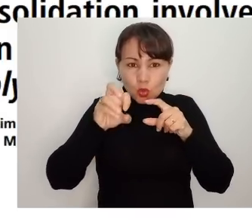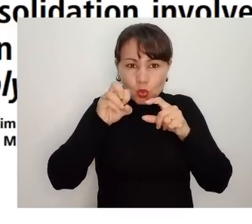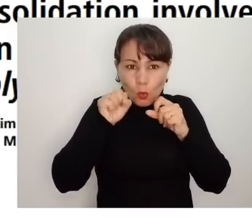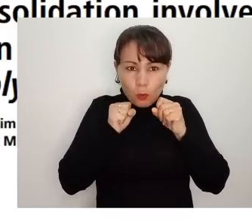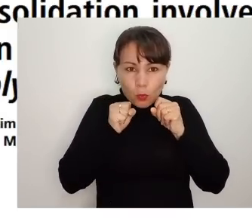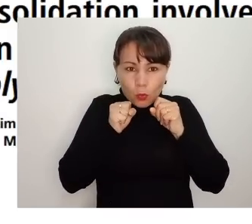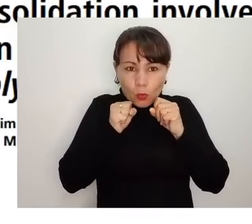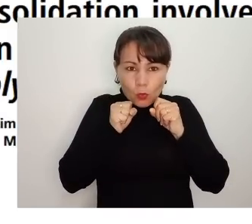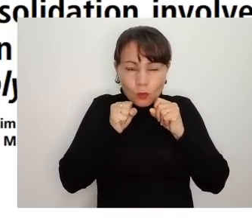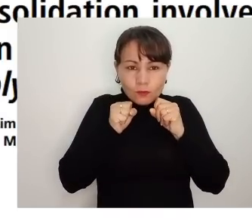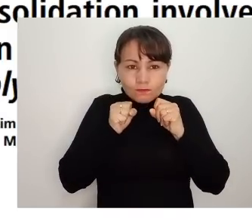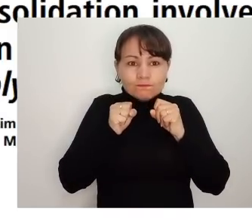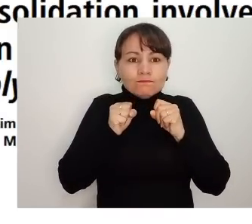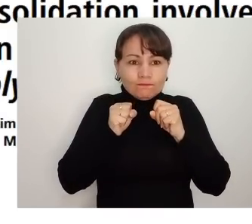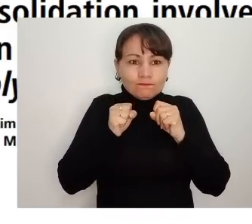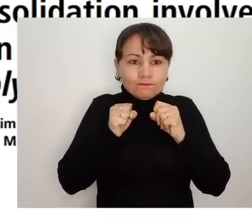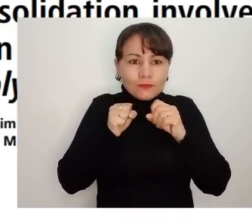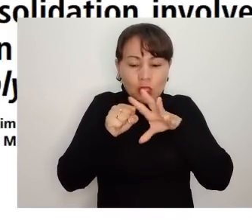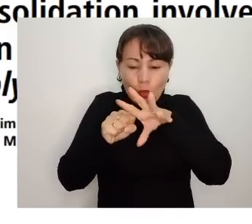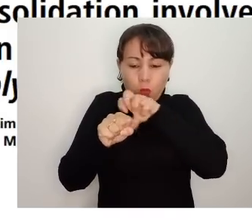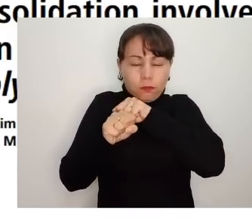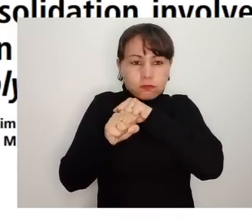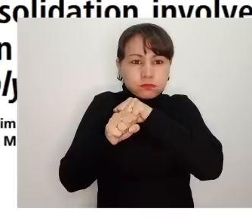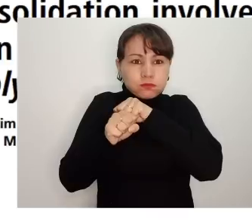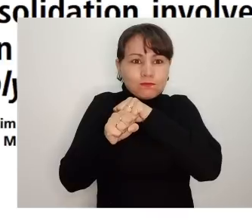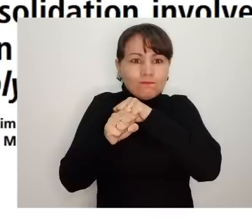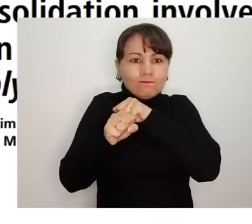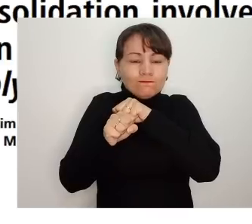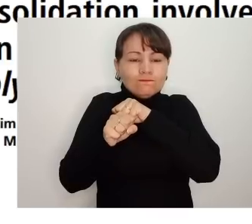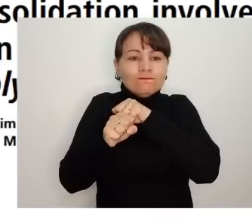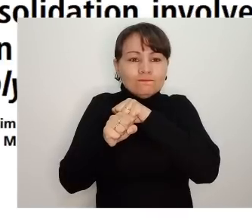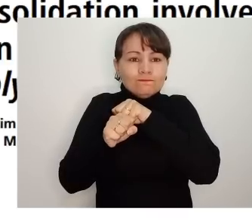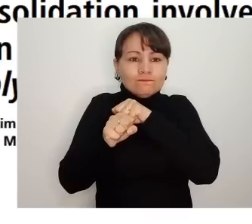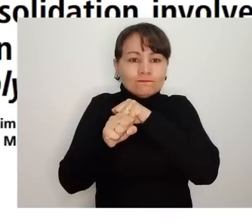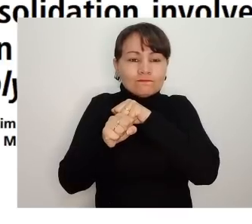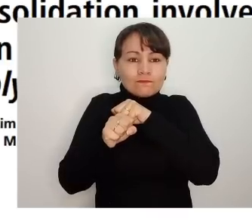se contraísse, se fechasse.